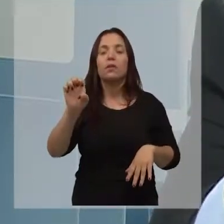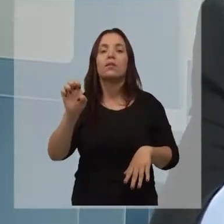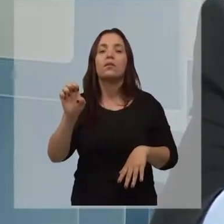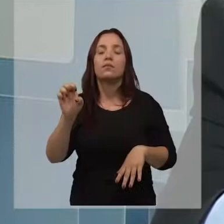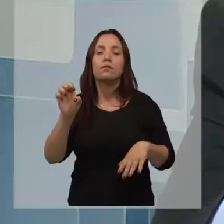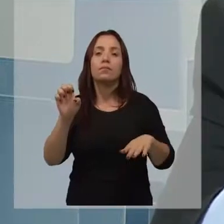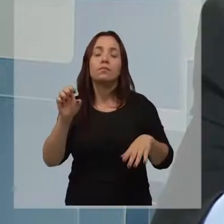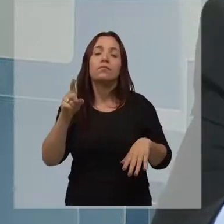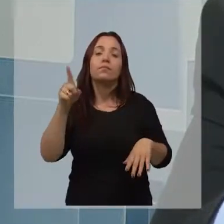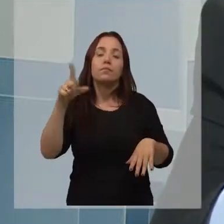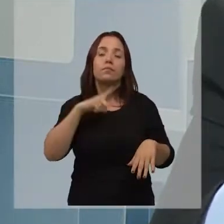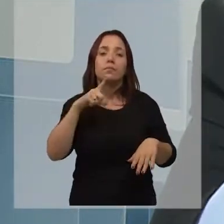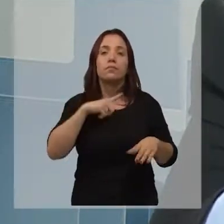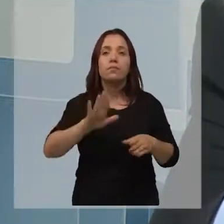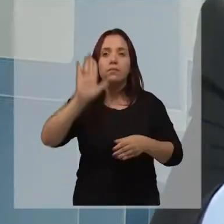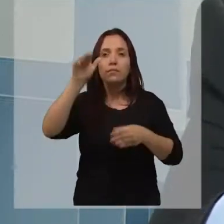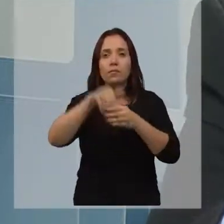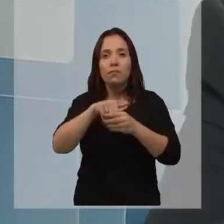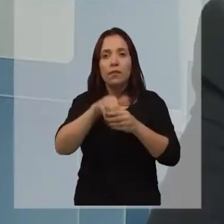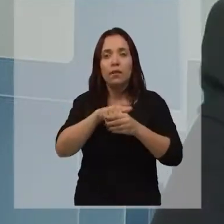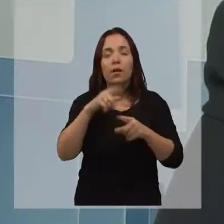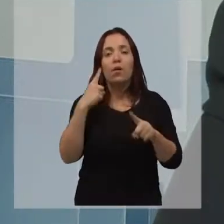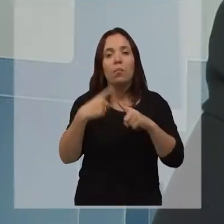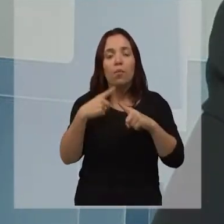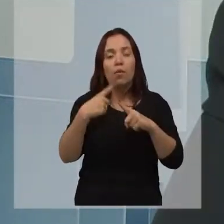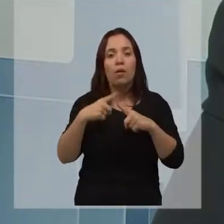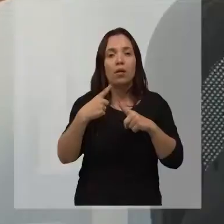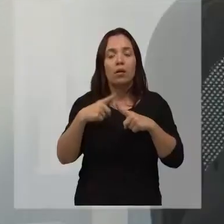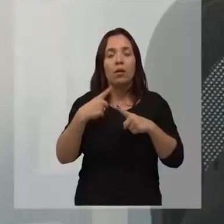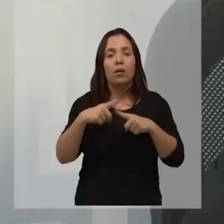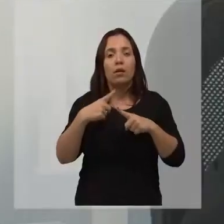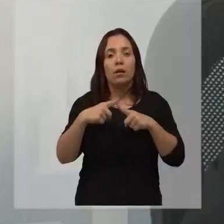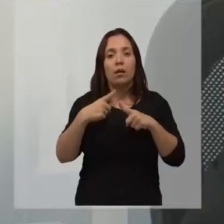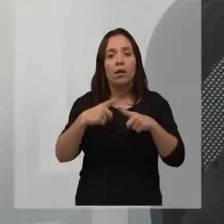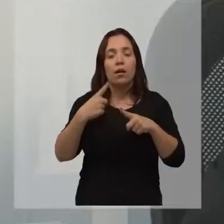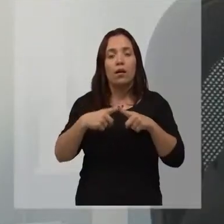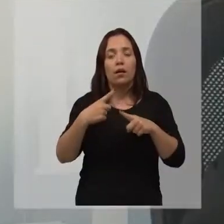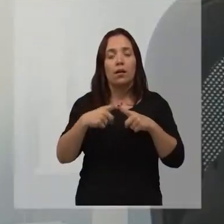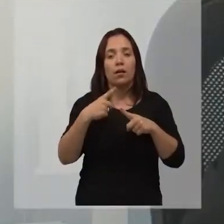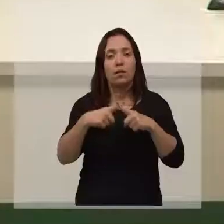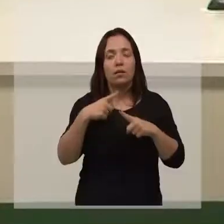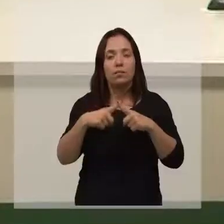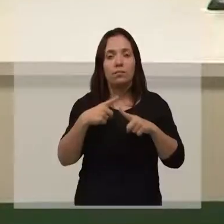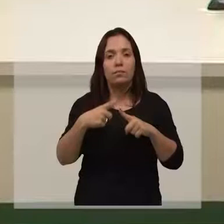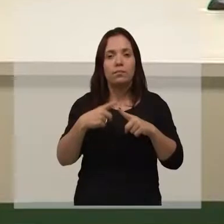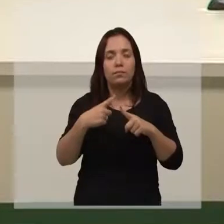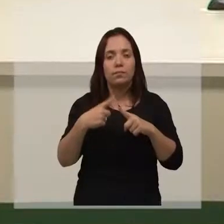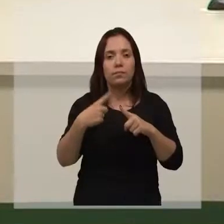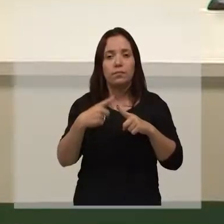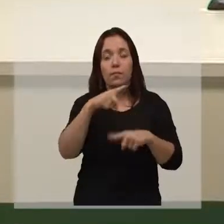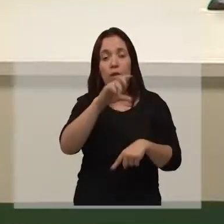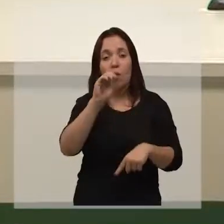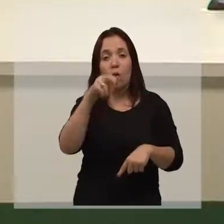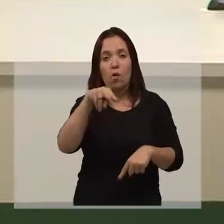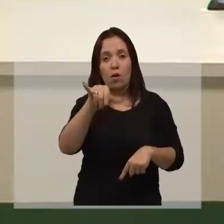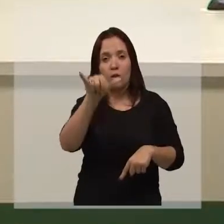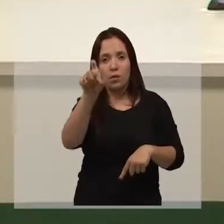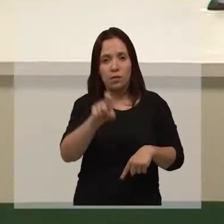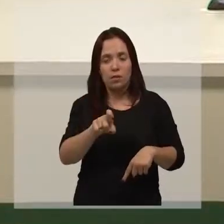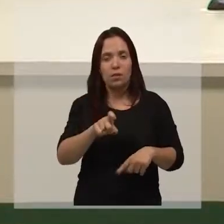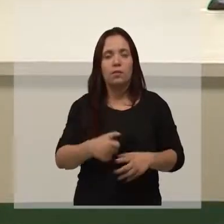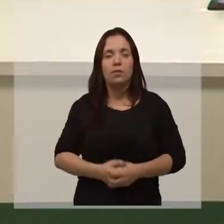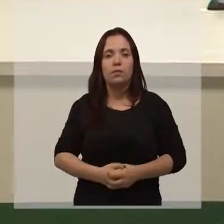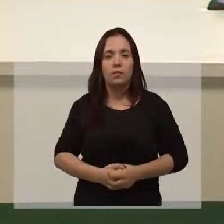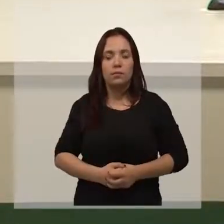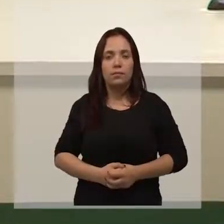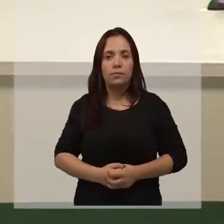uma candidatura feita, colocada e posta pelo Bibiano, ou pelo Onyx Lorenzoni, ó, Bibiano